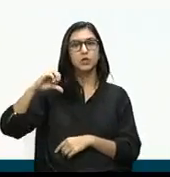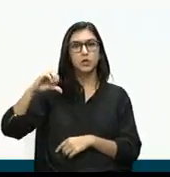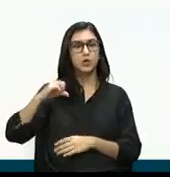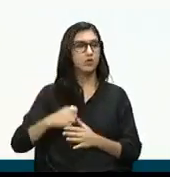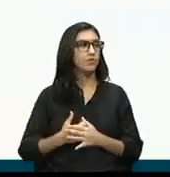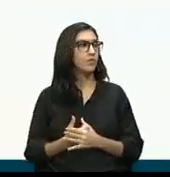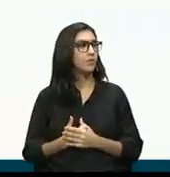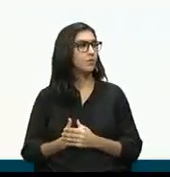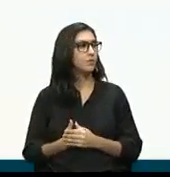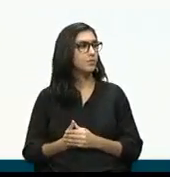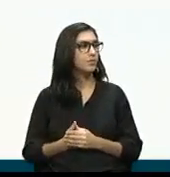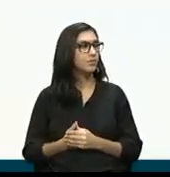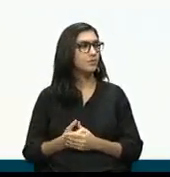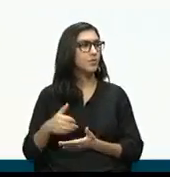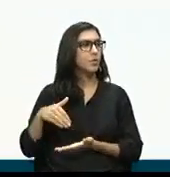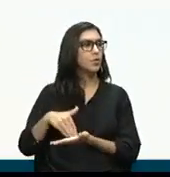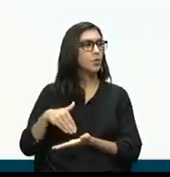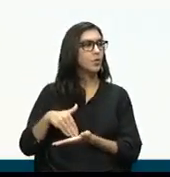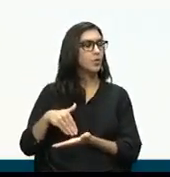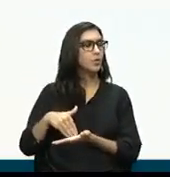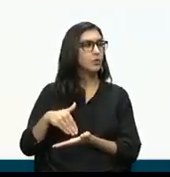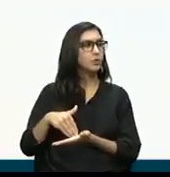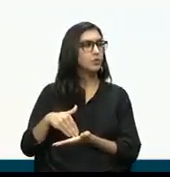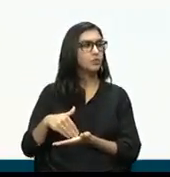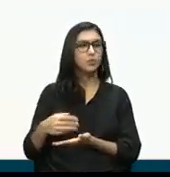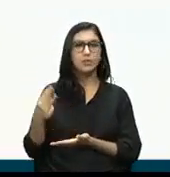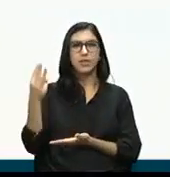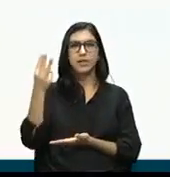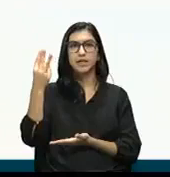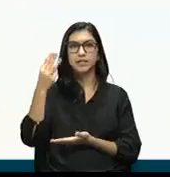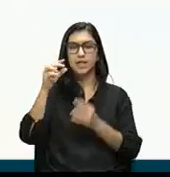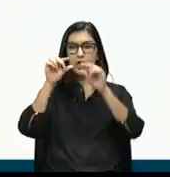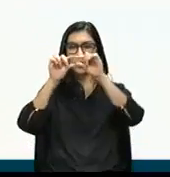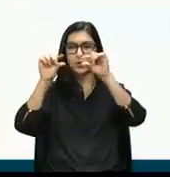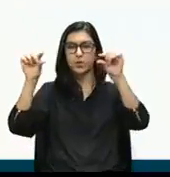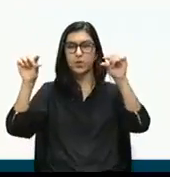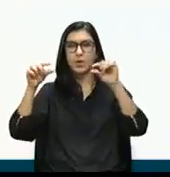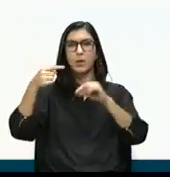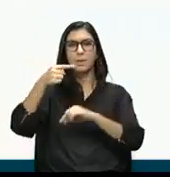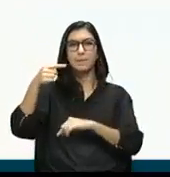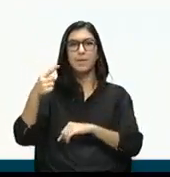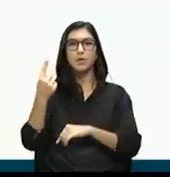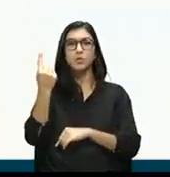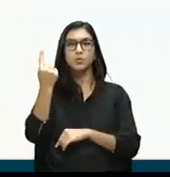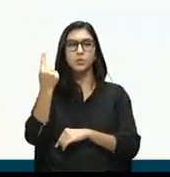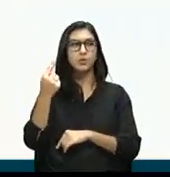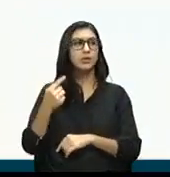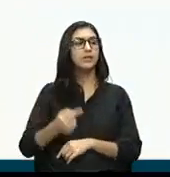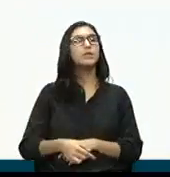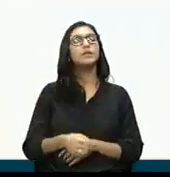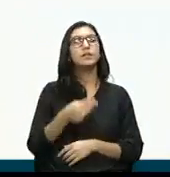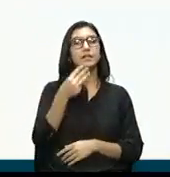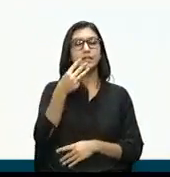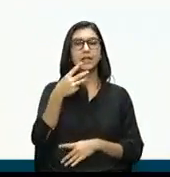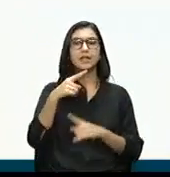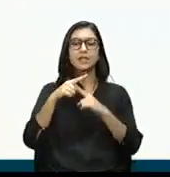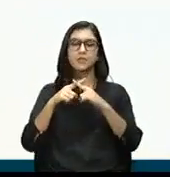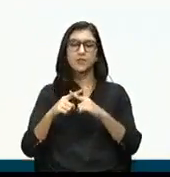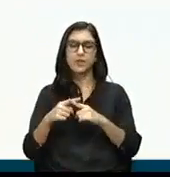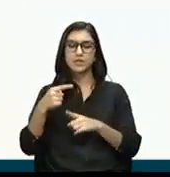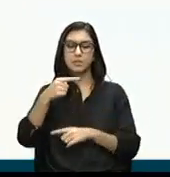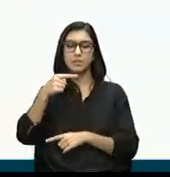9. O terceiro elemento da primeira linha, menos 1. 3 vezes menos